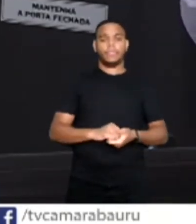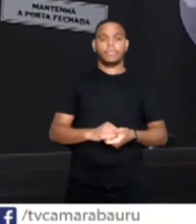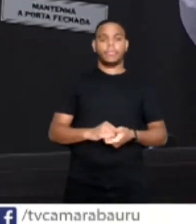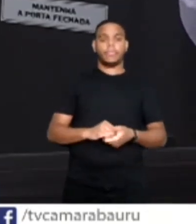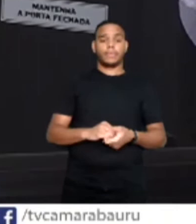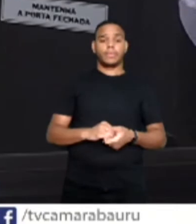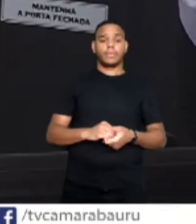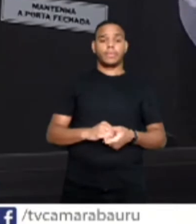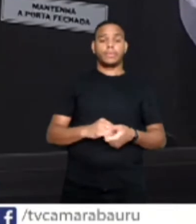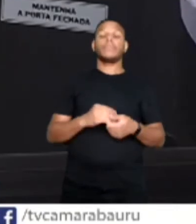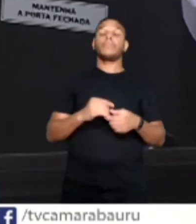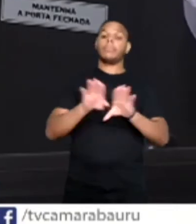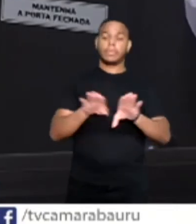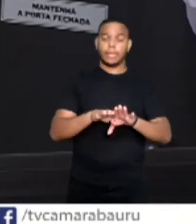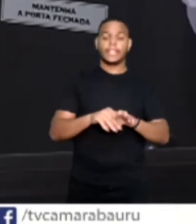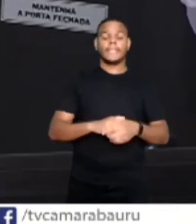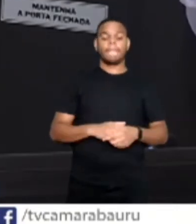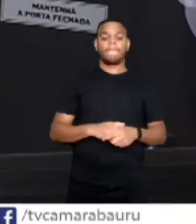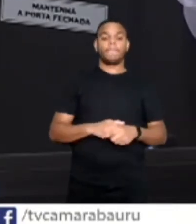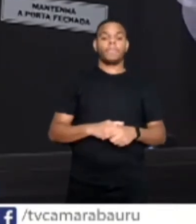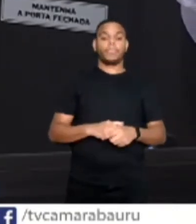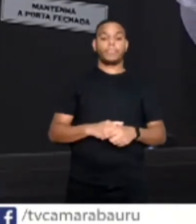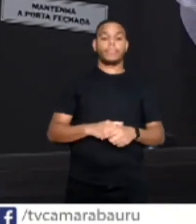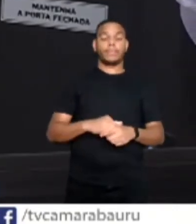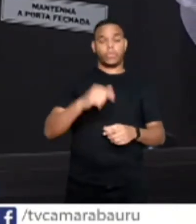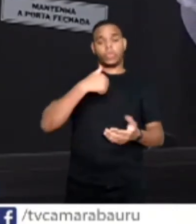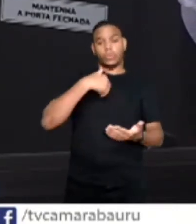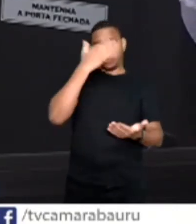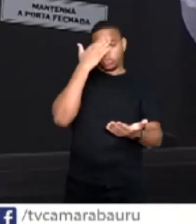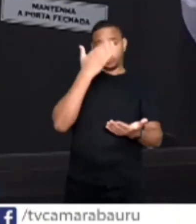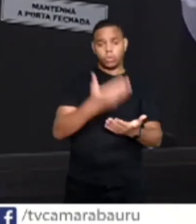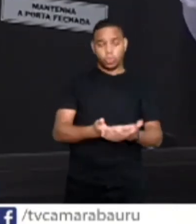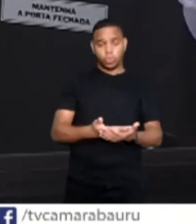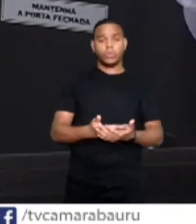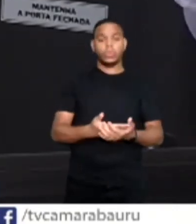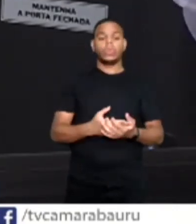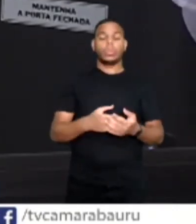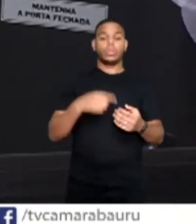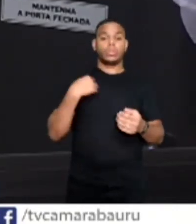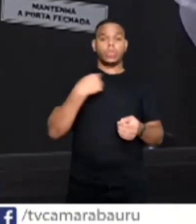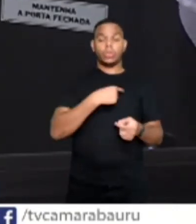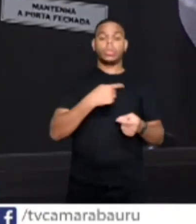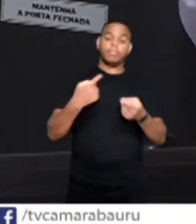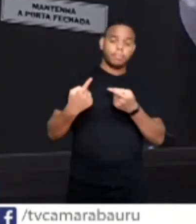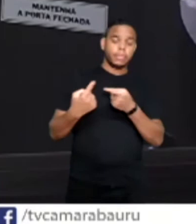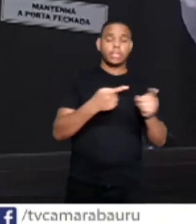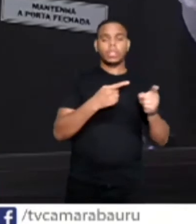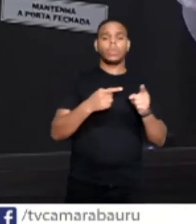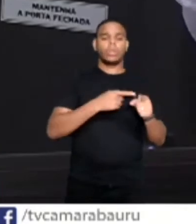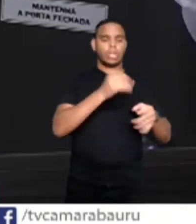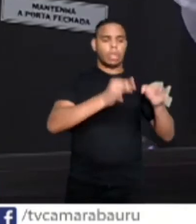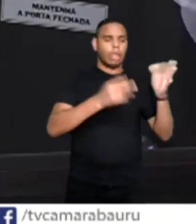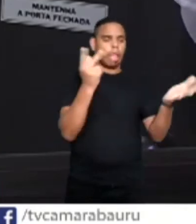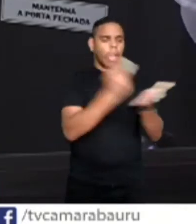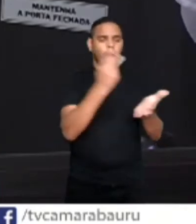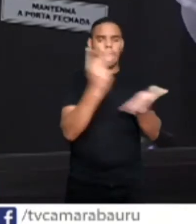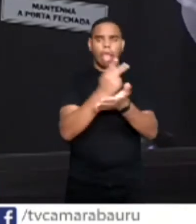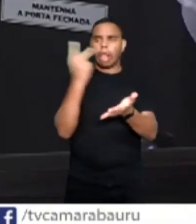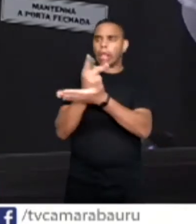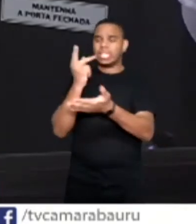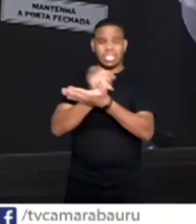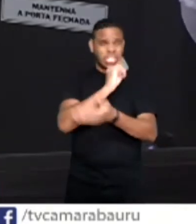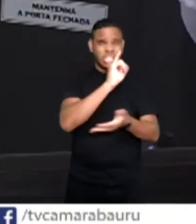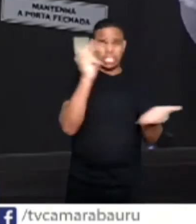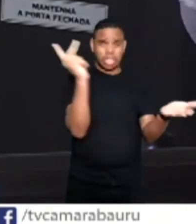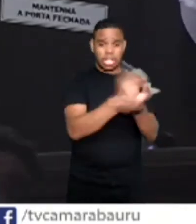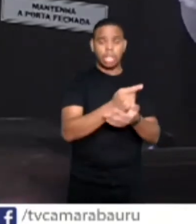Entretanto, eu acredito que devemos combater as injustiças, tanto em nossa cidade